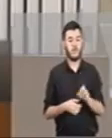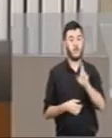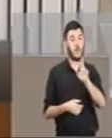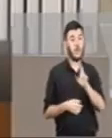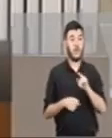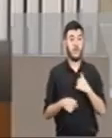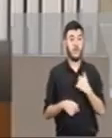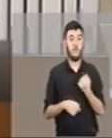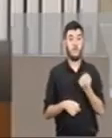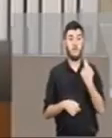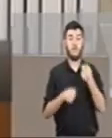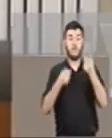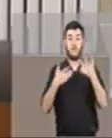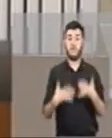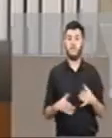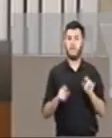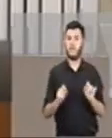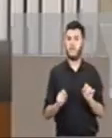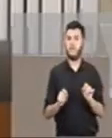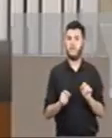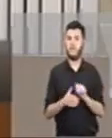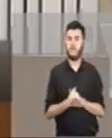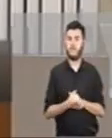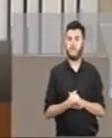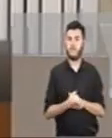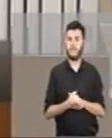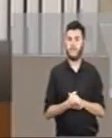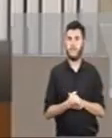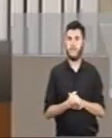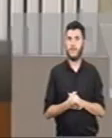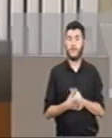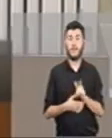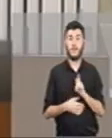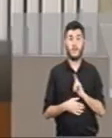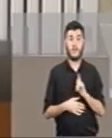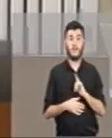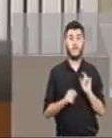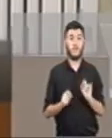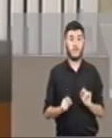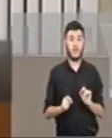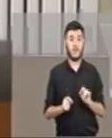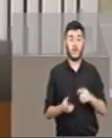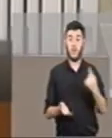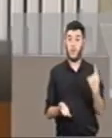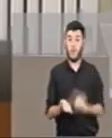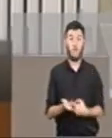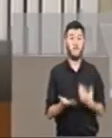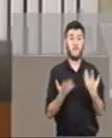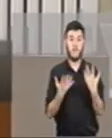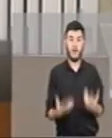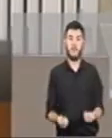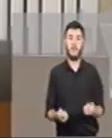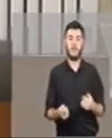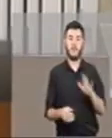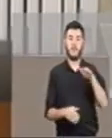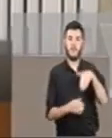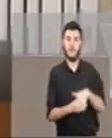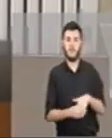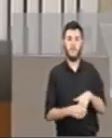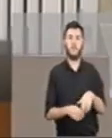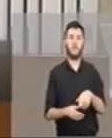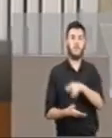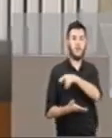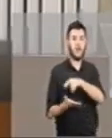ela foi deferida e confirmada a liminar nos termos do voto do